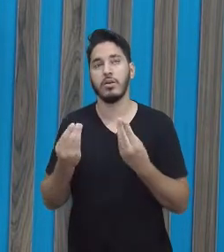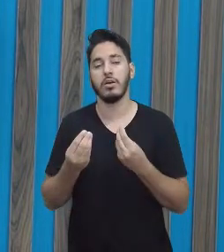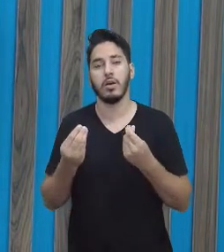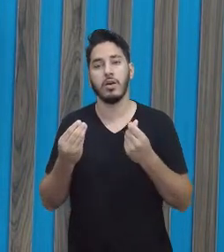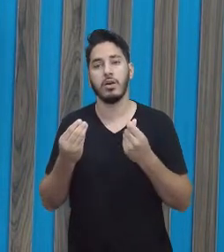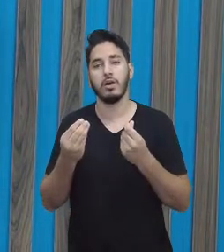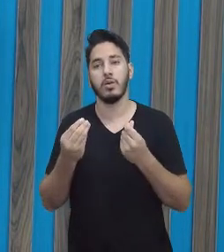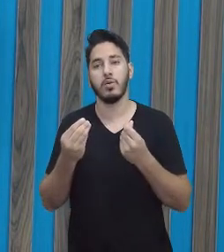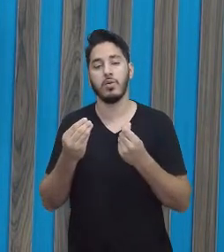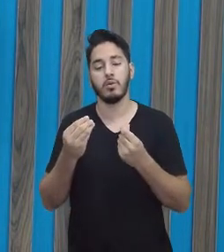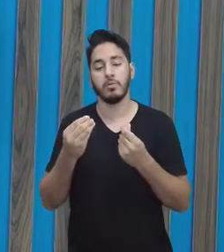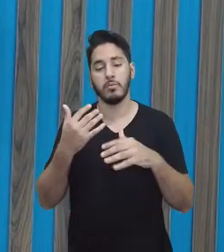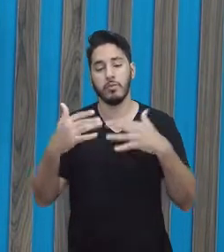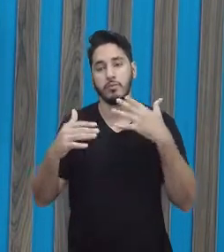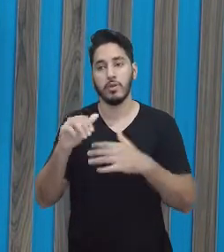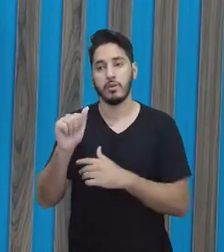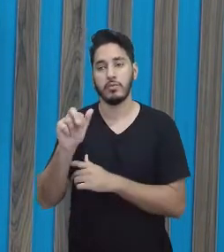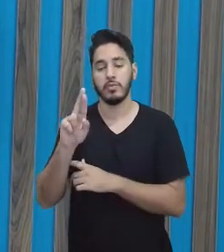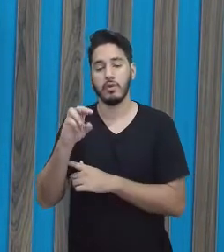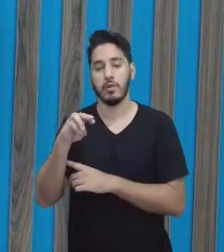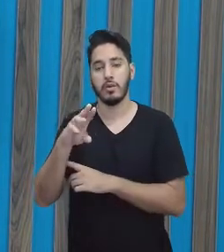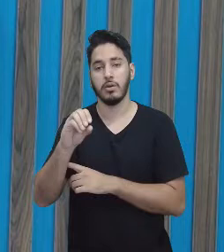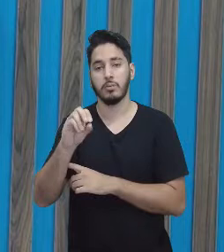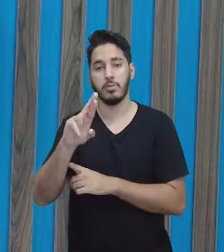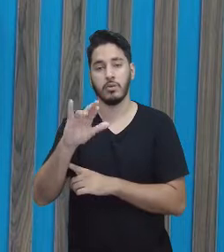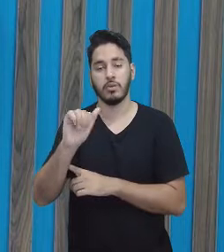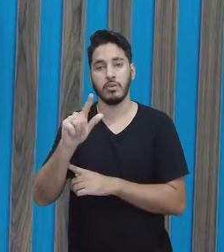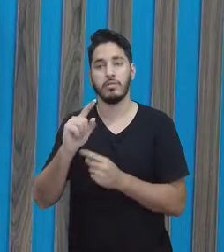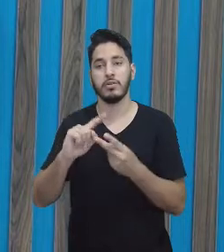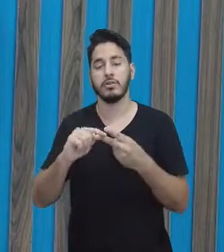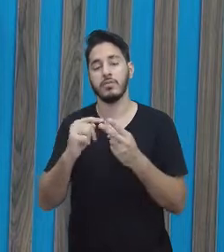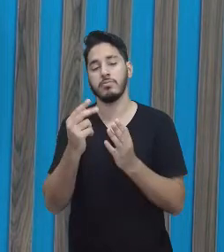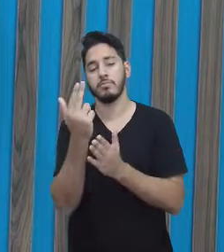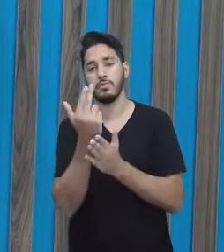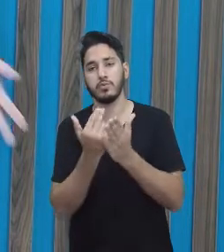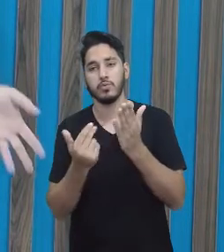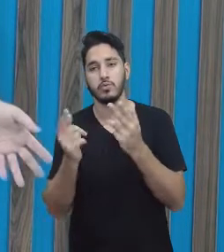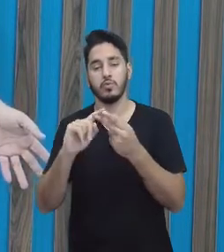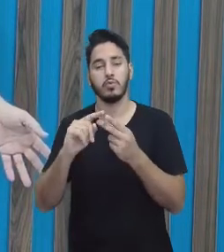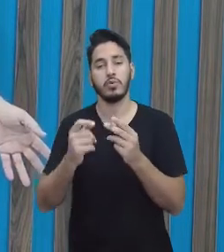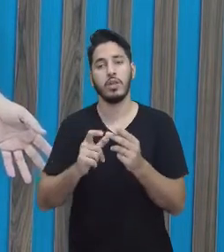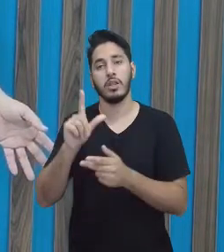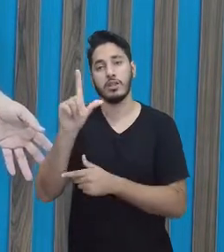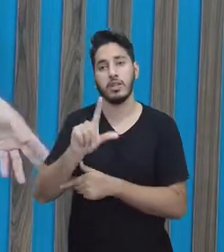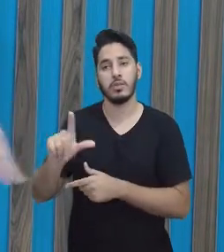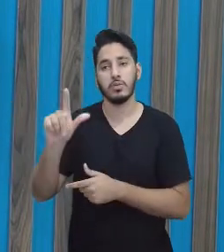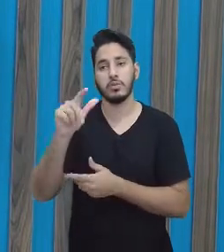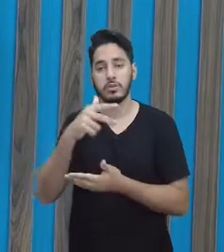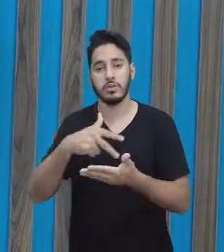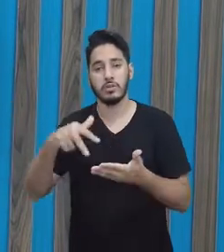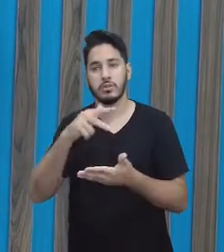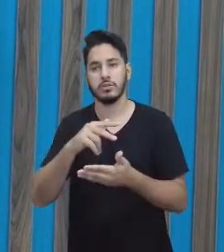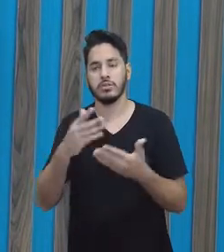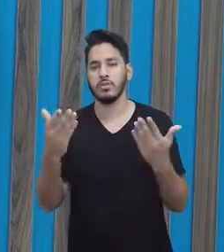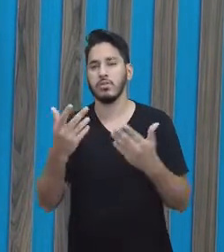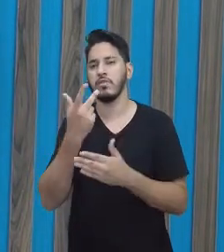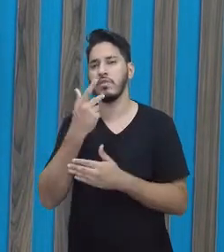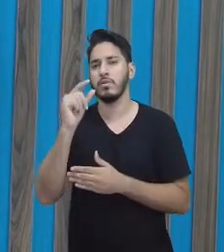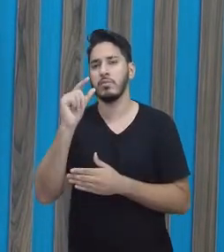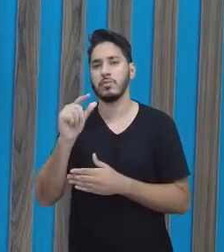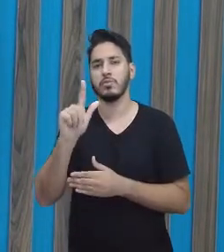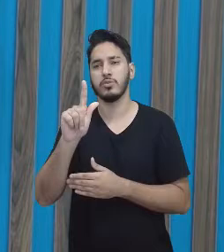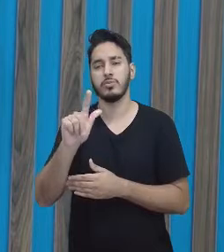o movimento armorial ele vai ter a música, a estilo, a pintura, o artesanato, a literatura e a dança. E aí vamos falar um pouquinho do